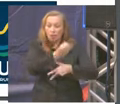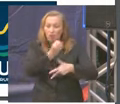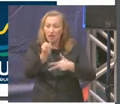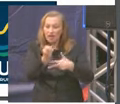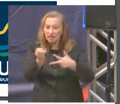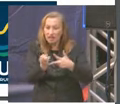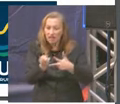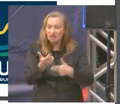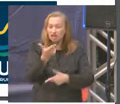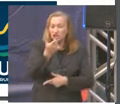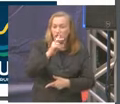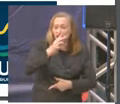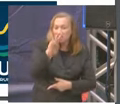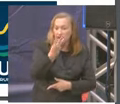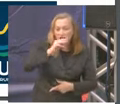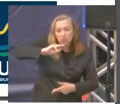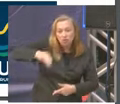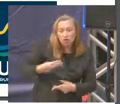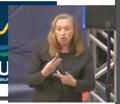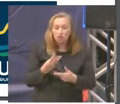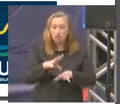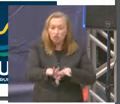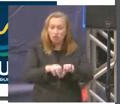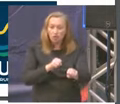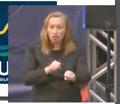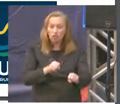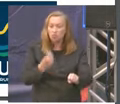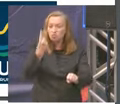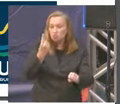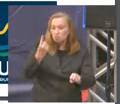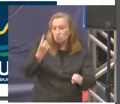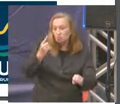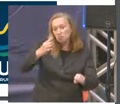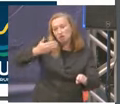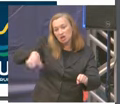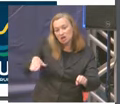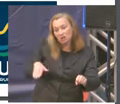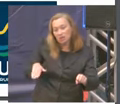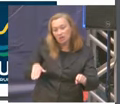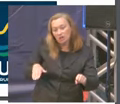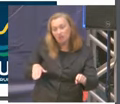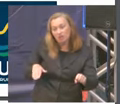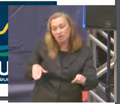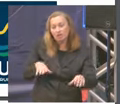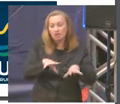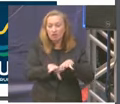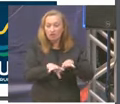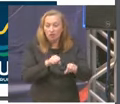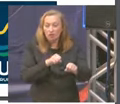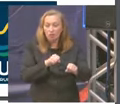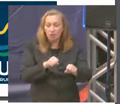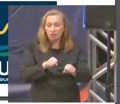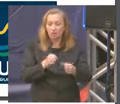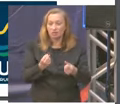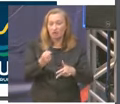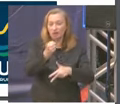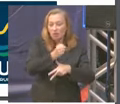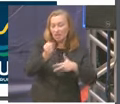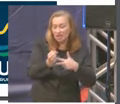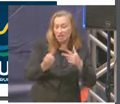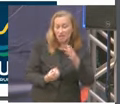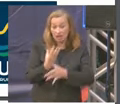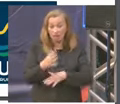milhões, 3 milhões de formados, 1 milhão e pouquinho faz o Enem. Cadê a outra garotada? Vamos pôr para dentro, vamos dar oportunidades diferentes